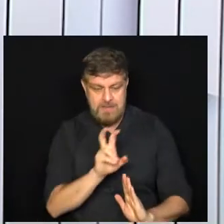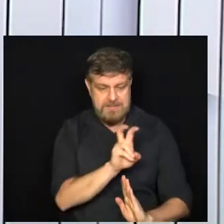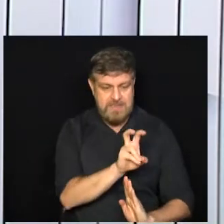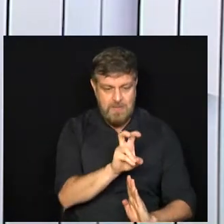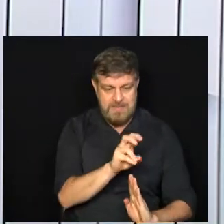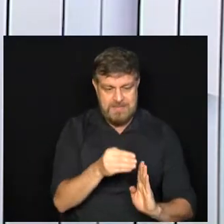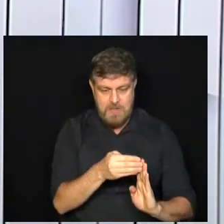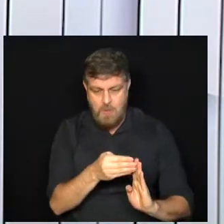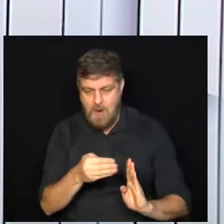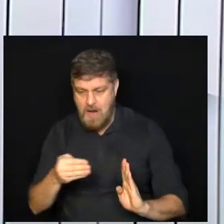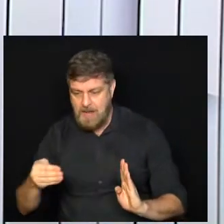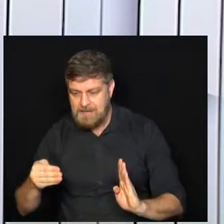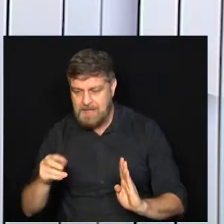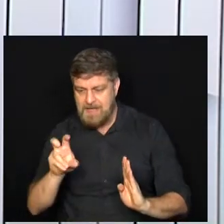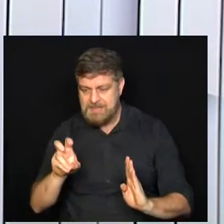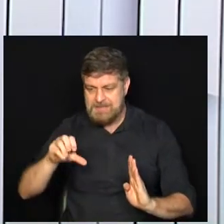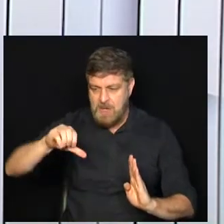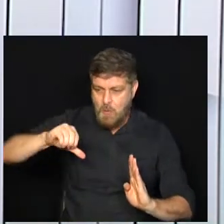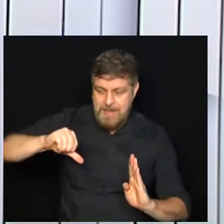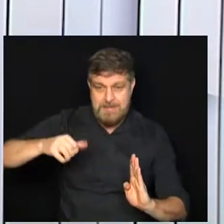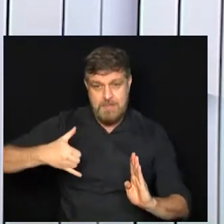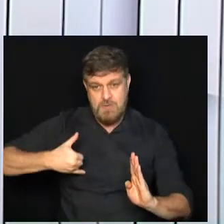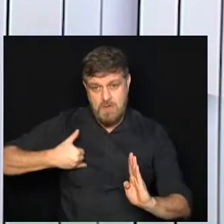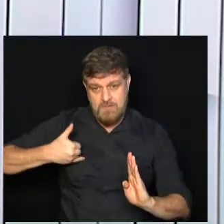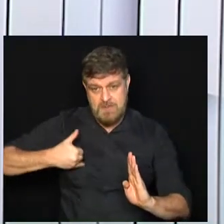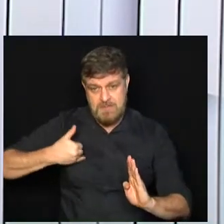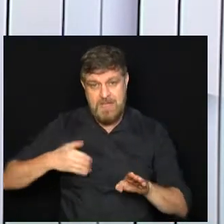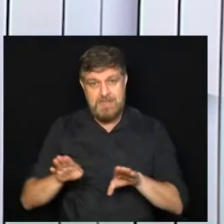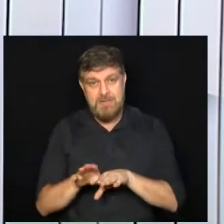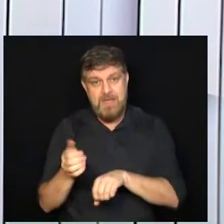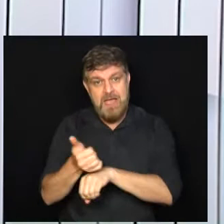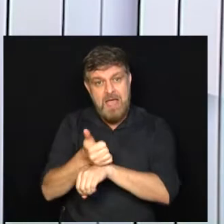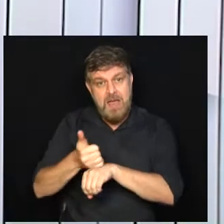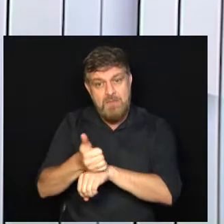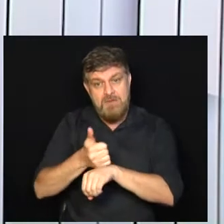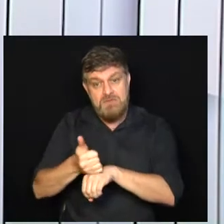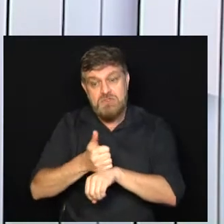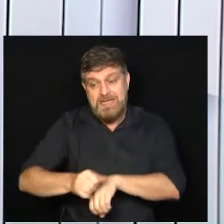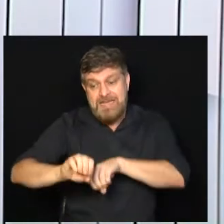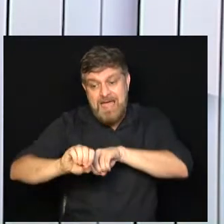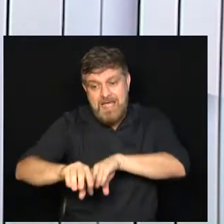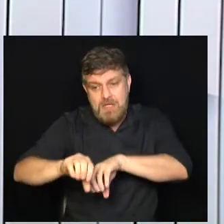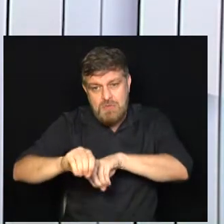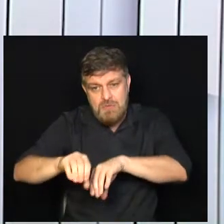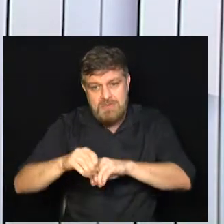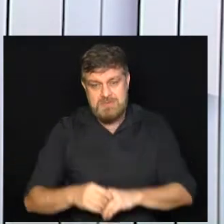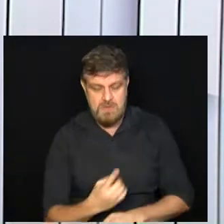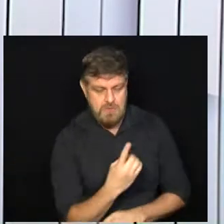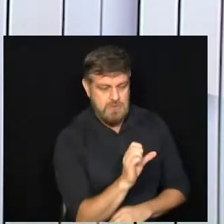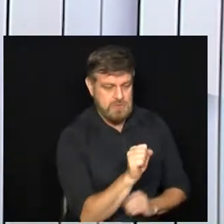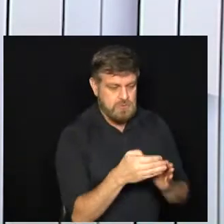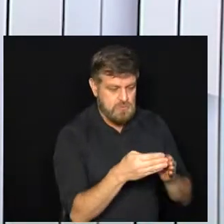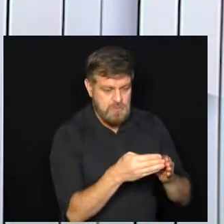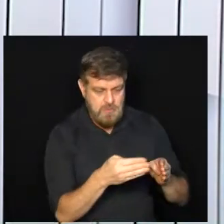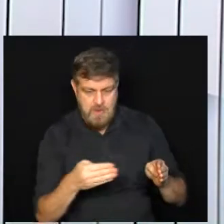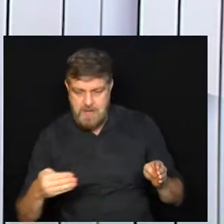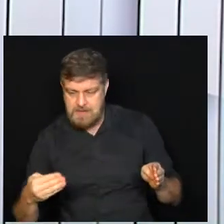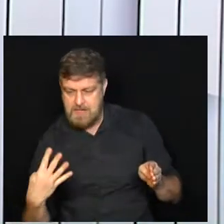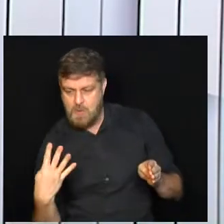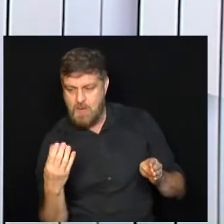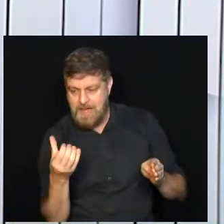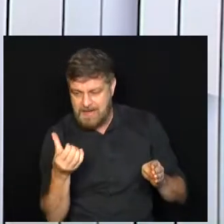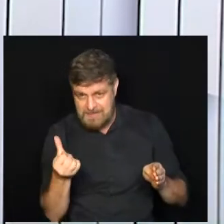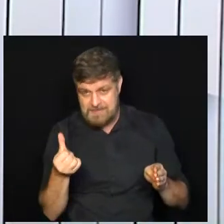55 e 59 anos e os profissionais da educação, entre 18 a 46